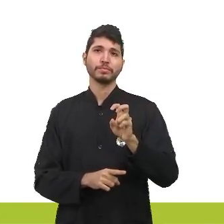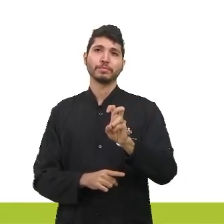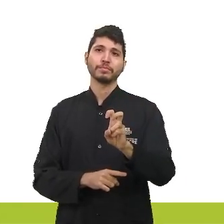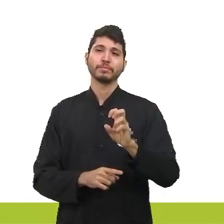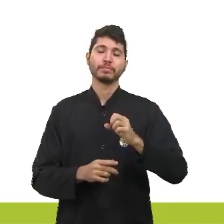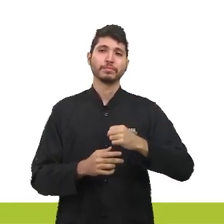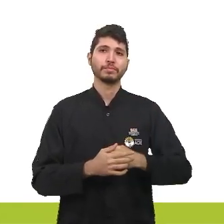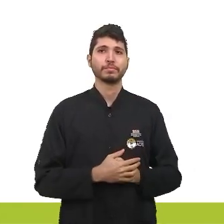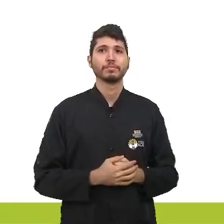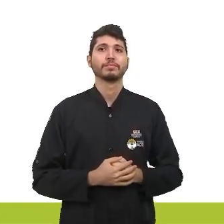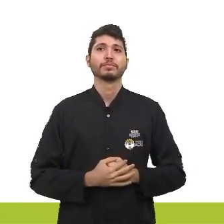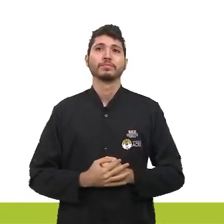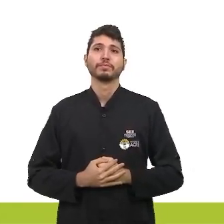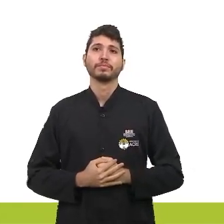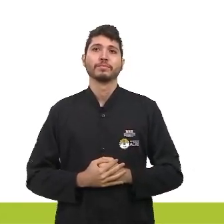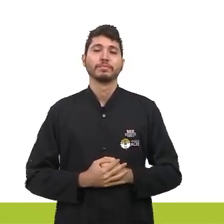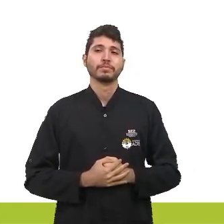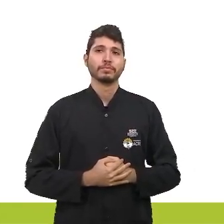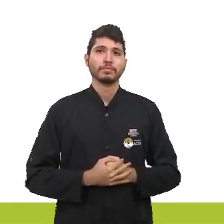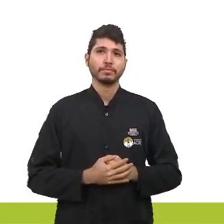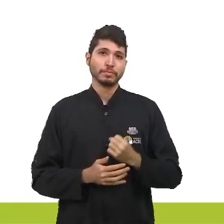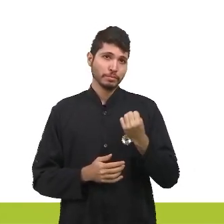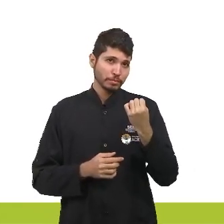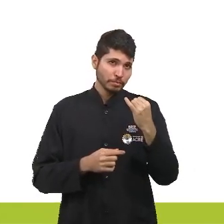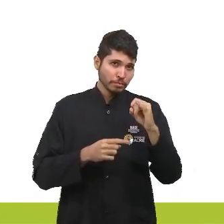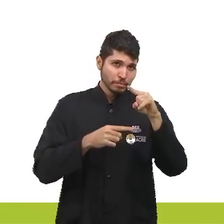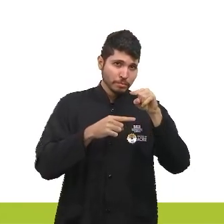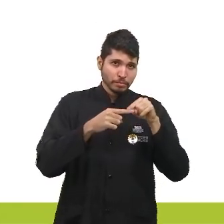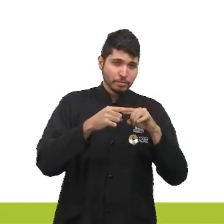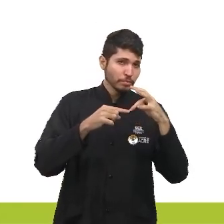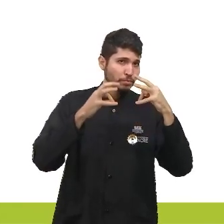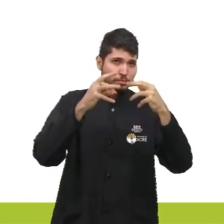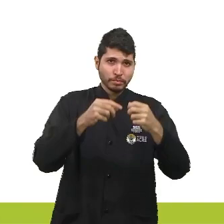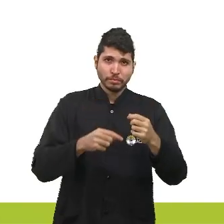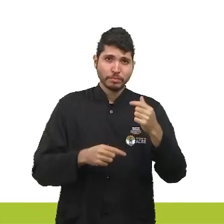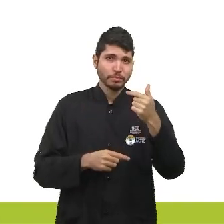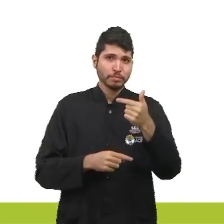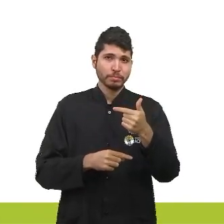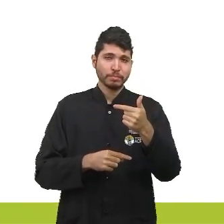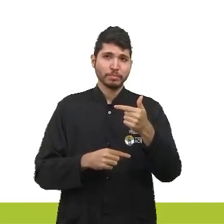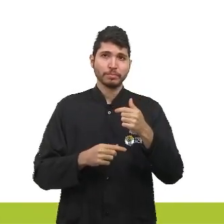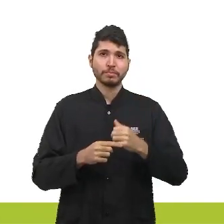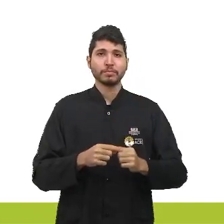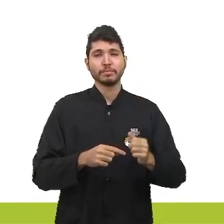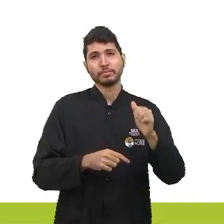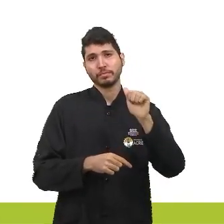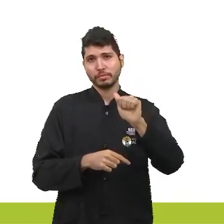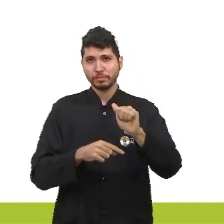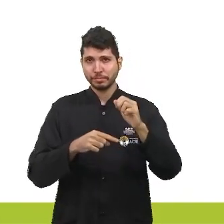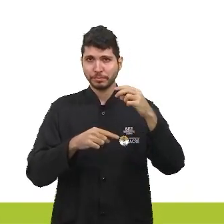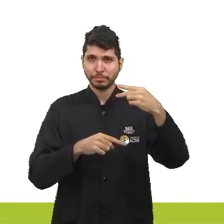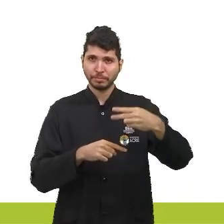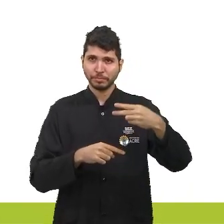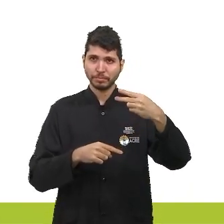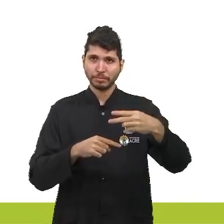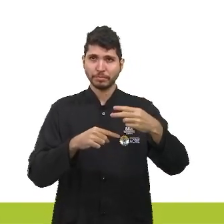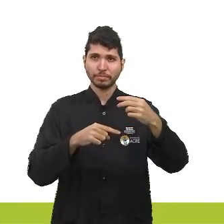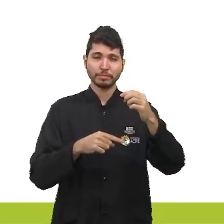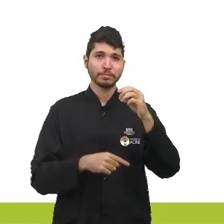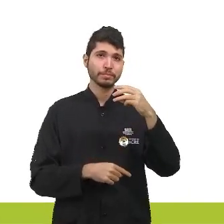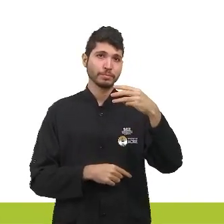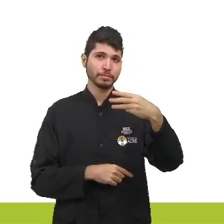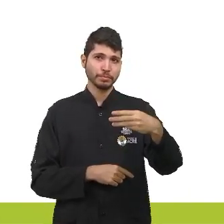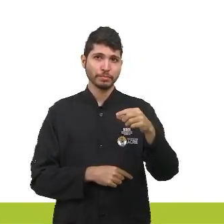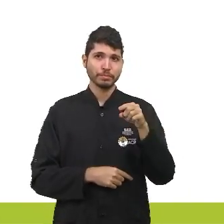Isso implica para nós, por exemplo, se eu dividir tudo por 2, que A é igual a 3 vezes